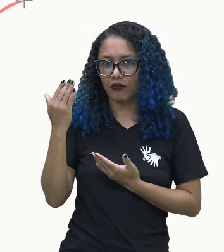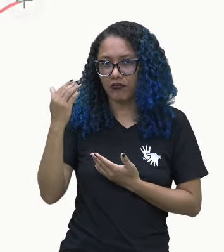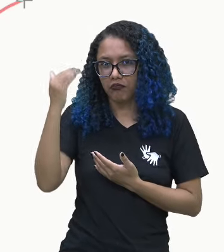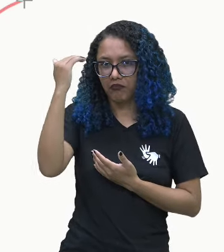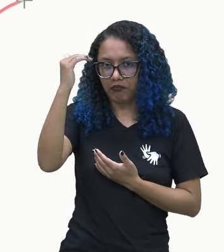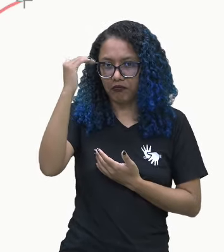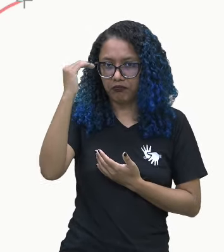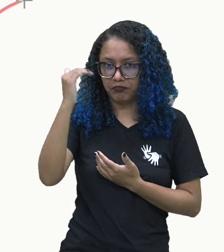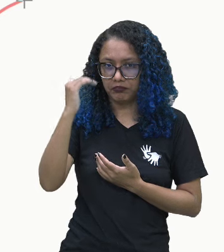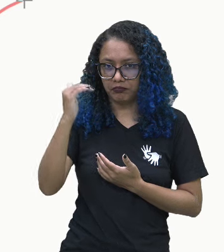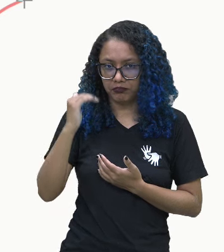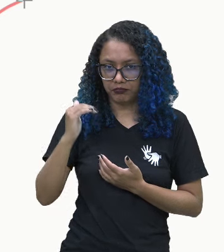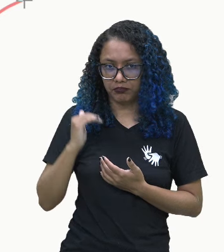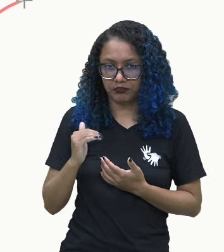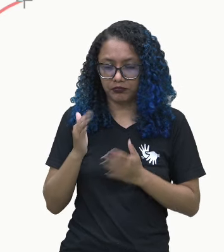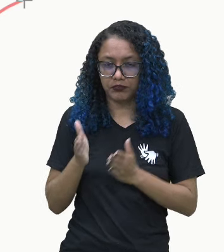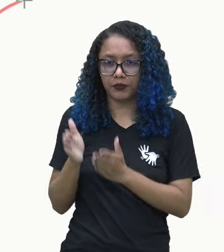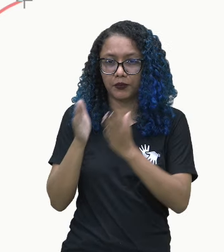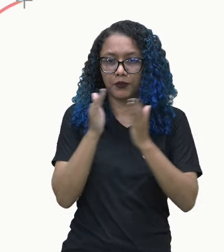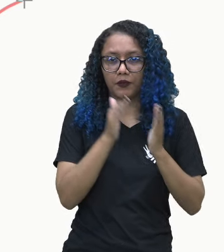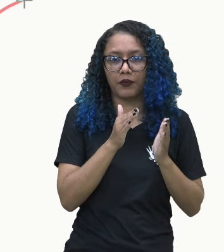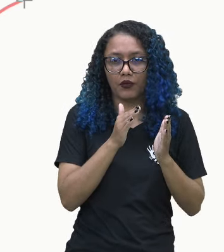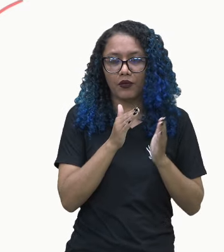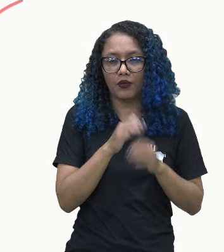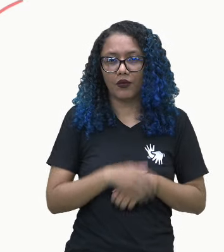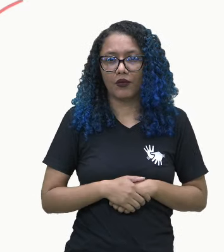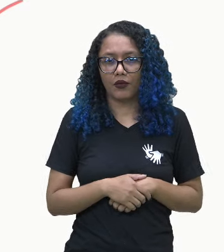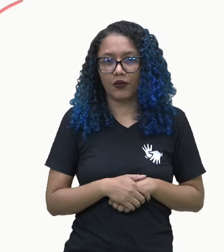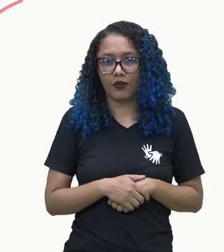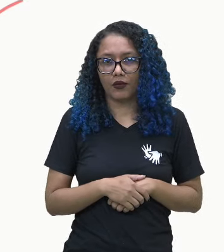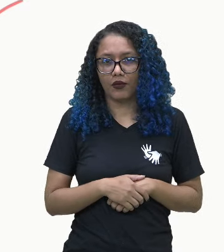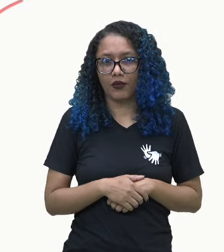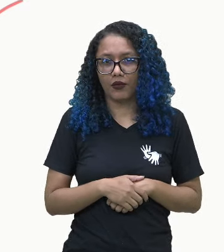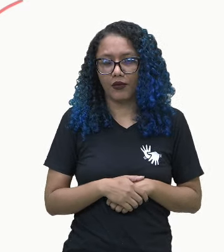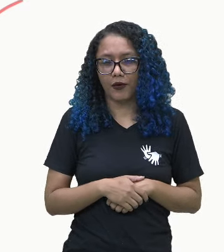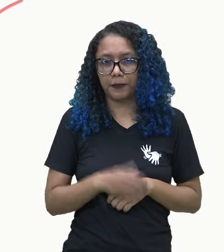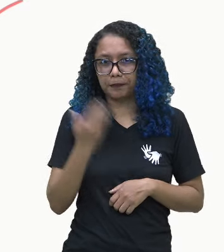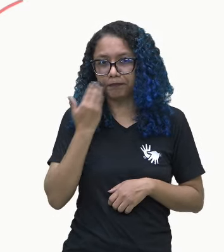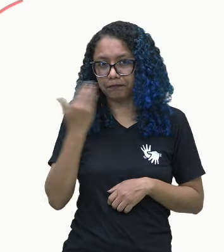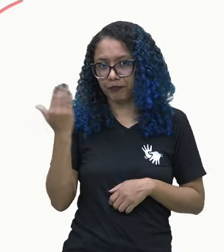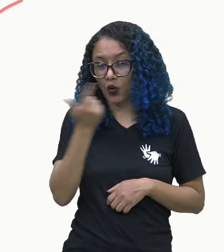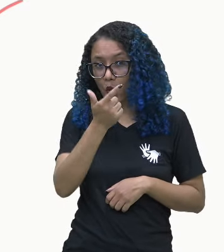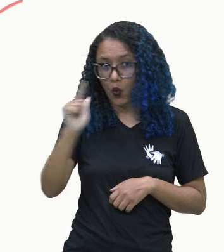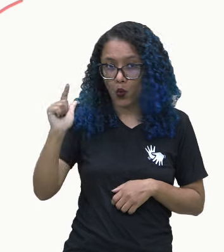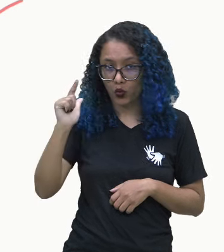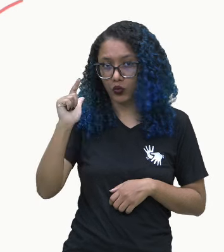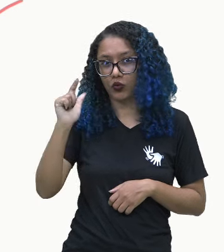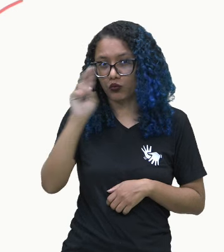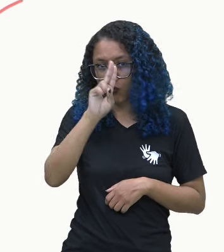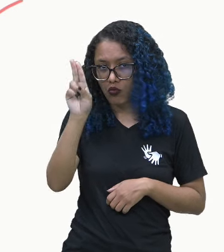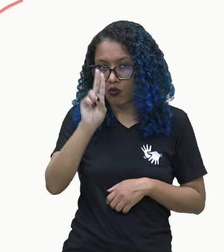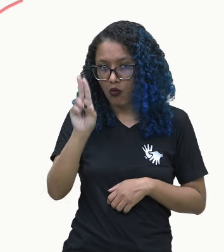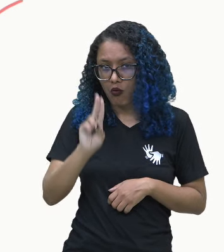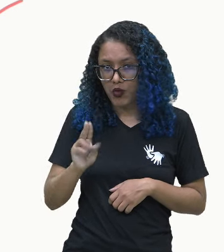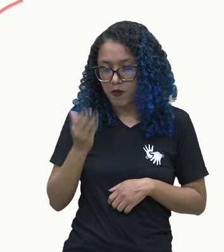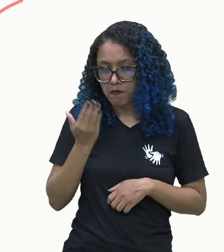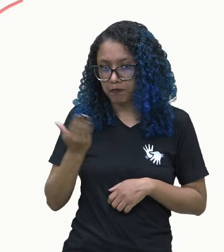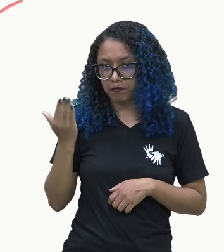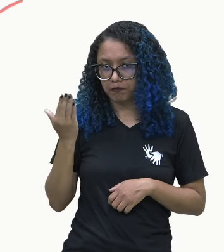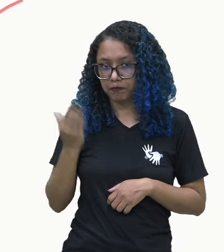adenina e timina. E no RNA nós vamos ter citosina, vamos ter guanina, vamos ter